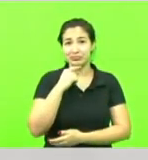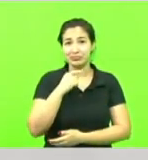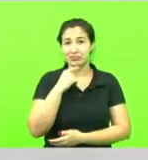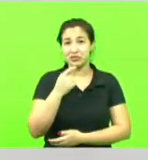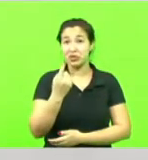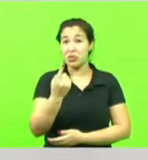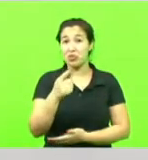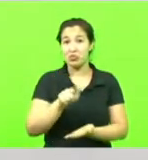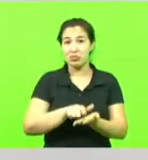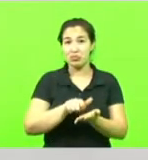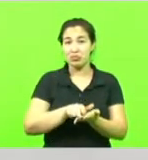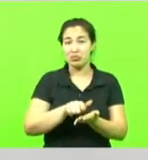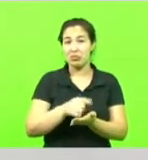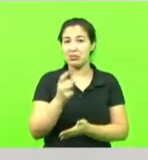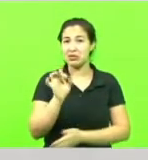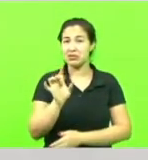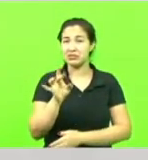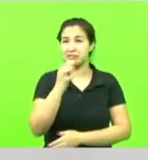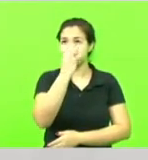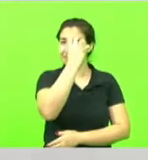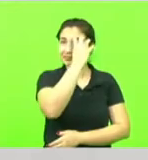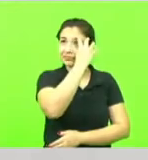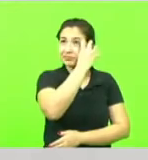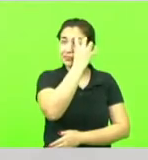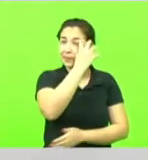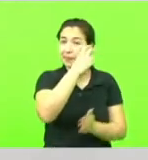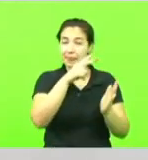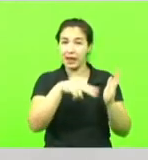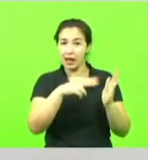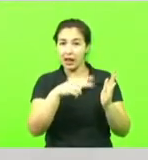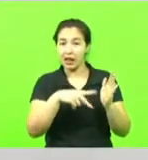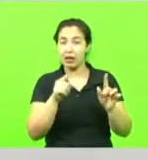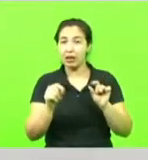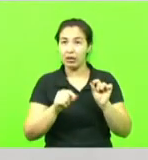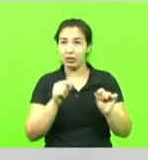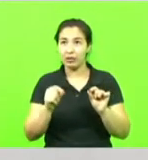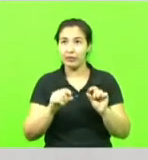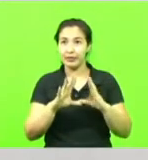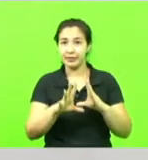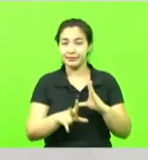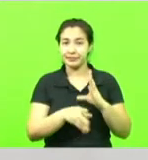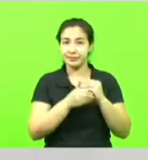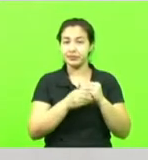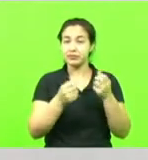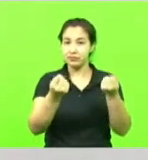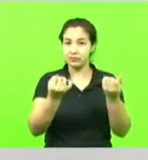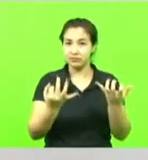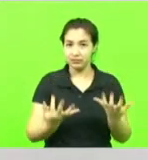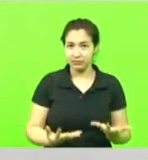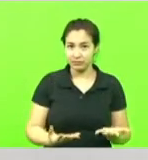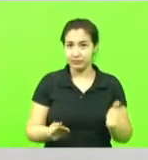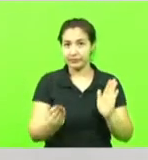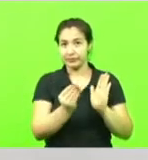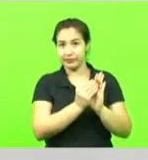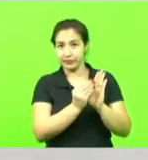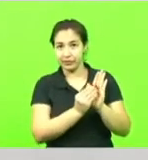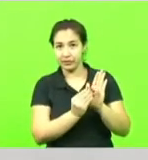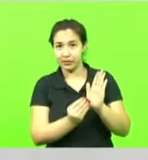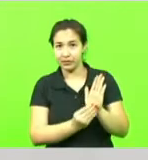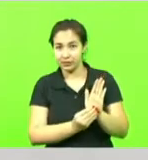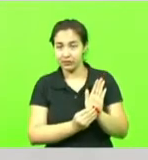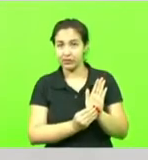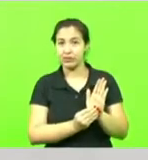página. Uma página. Que aí lê lá na ementa, que aí é bonitinho, que está escrito na ementa, né? Inclui como conteúdo transversal